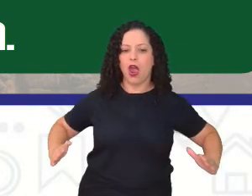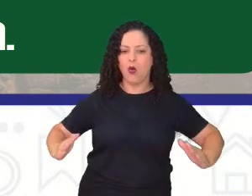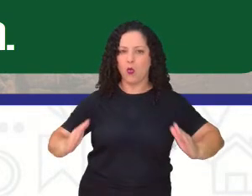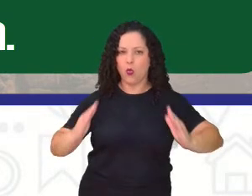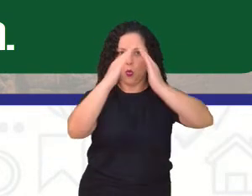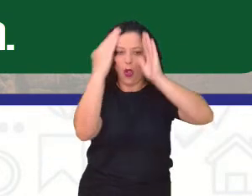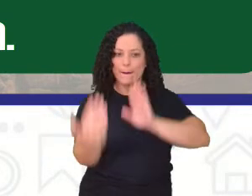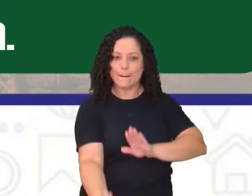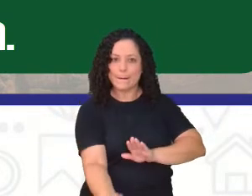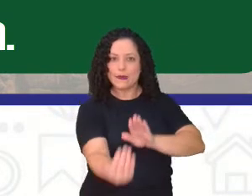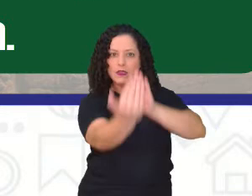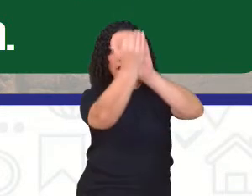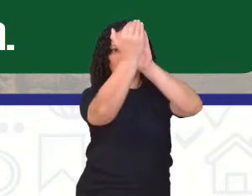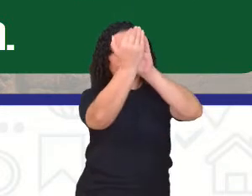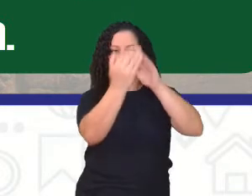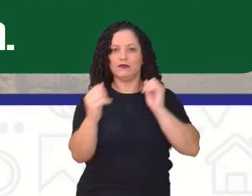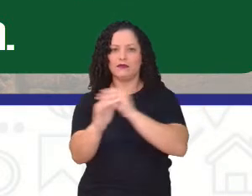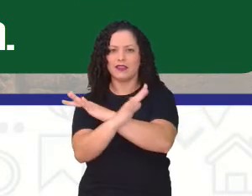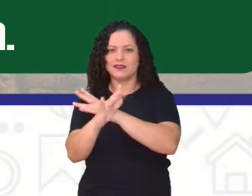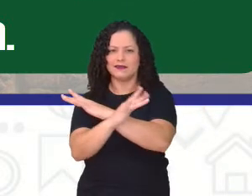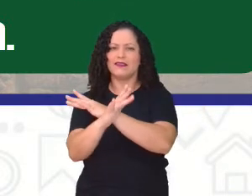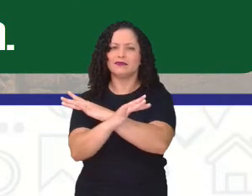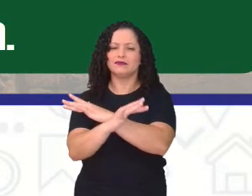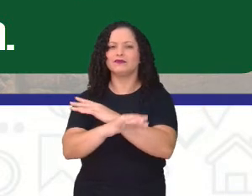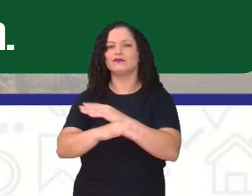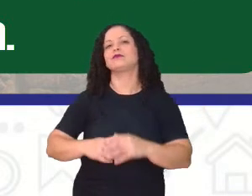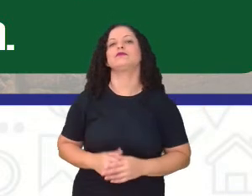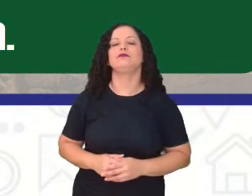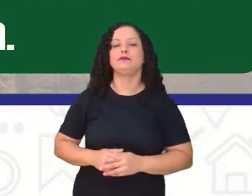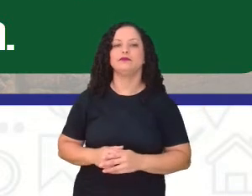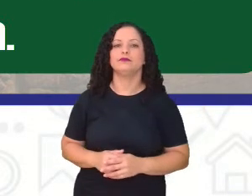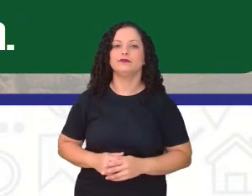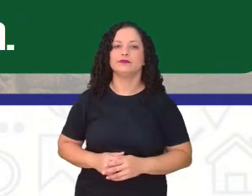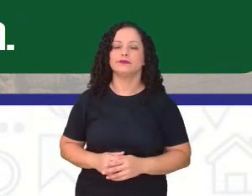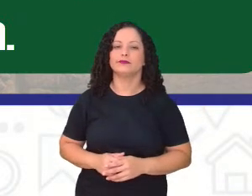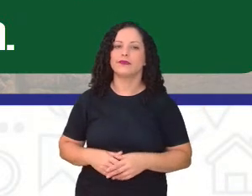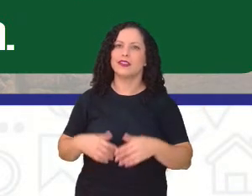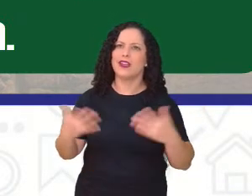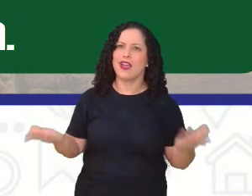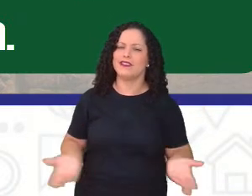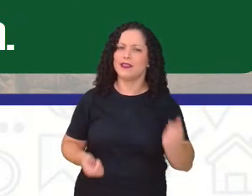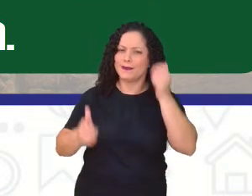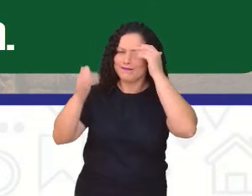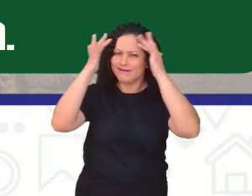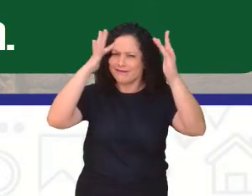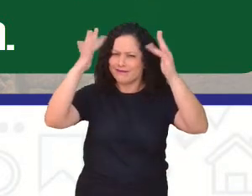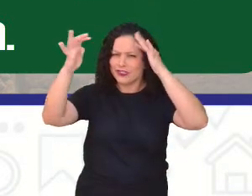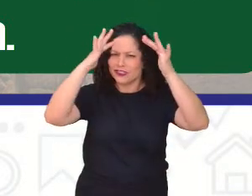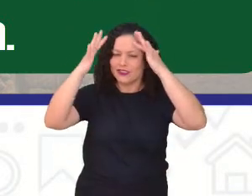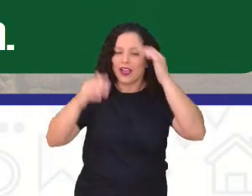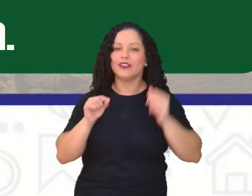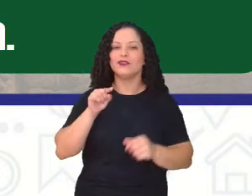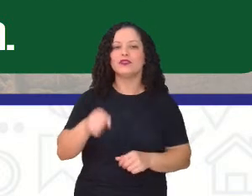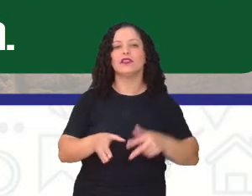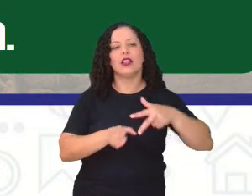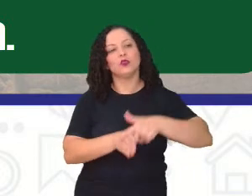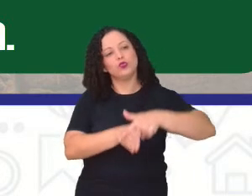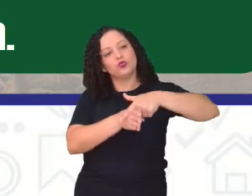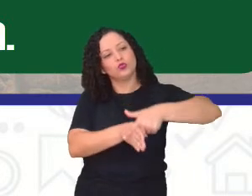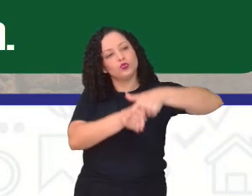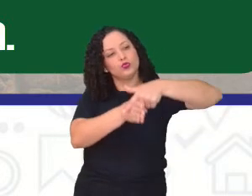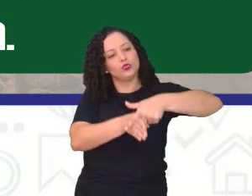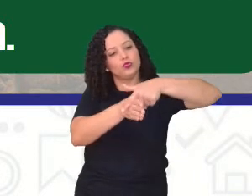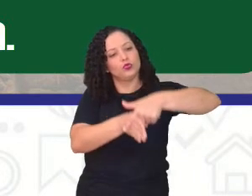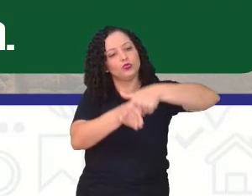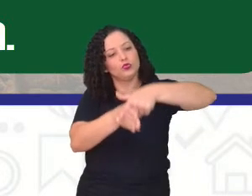das cidades que eles conquistavam. Rapaz, aí você imagina, você está de viagem lá de boa com o seu cavalinho, aí você